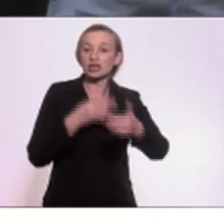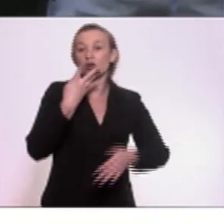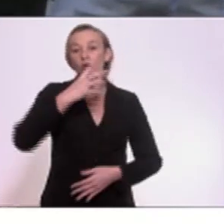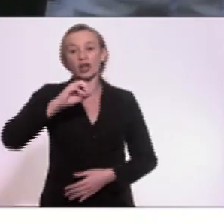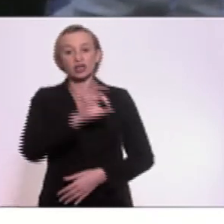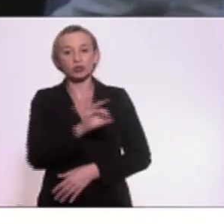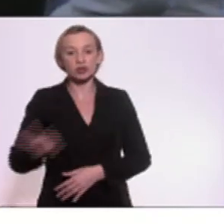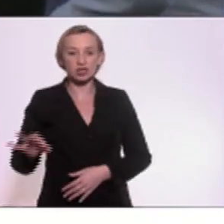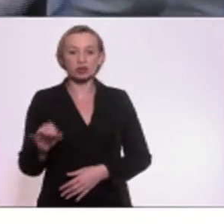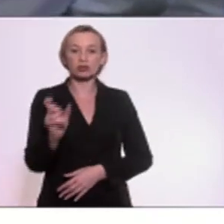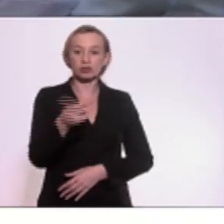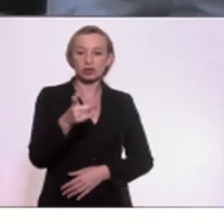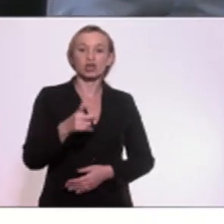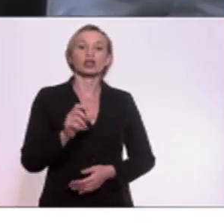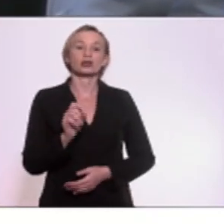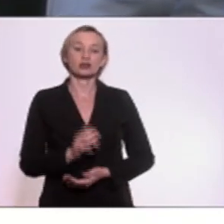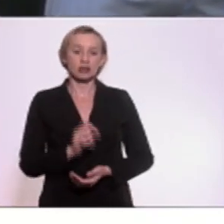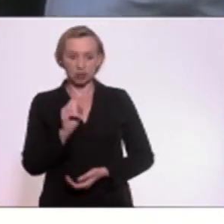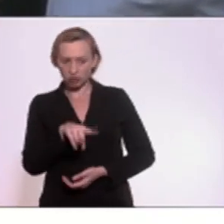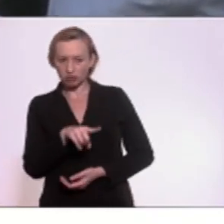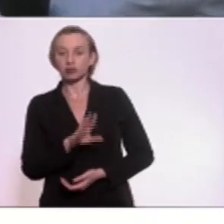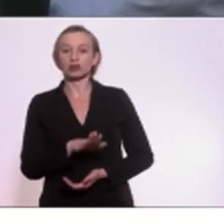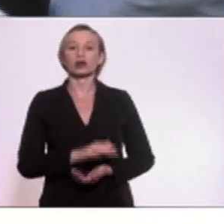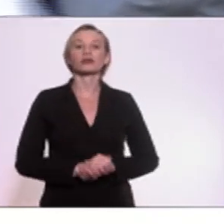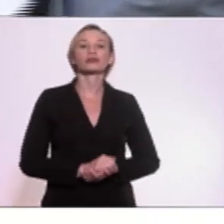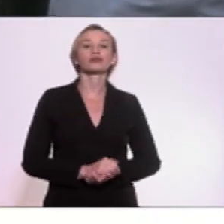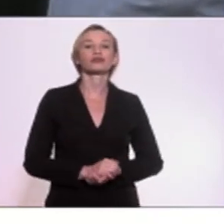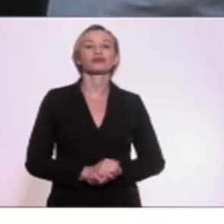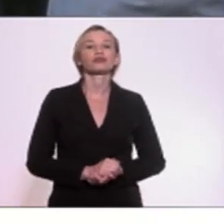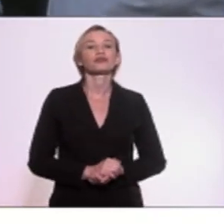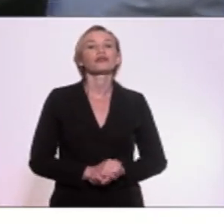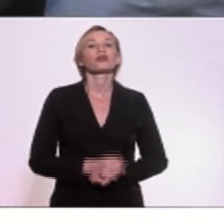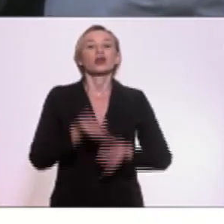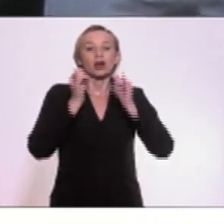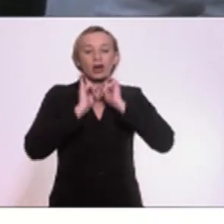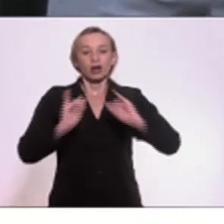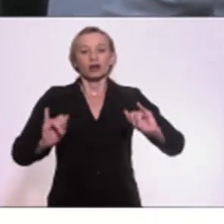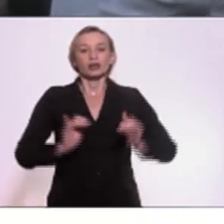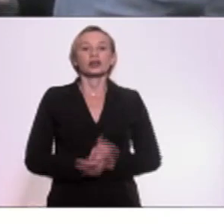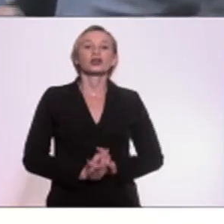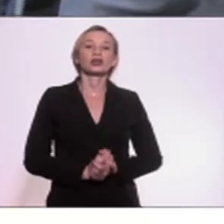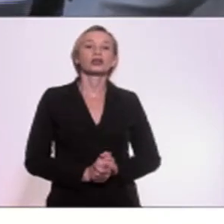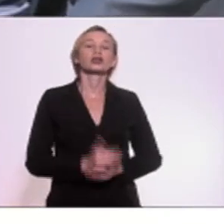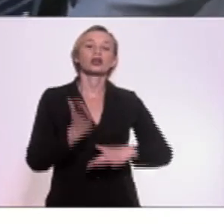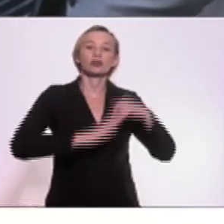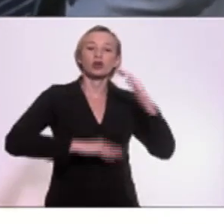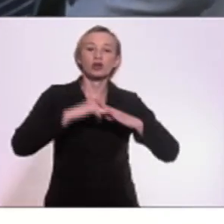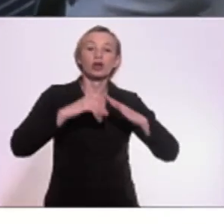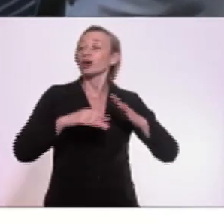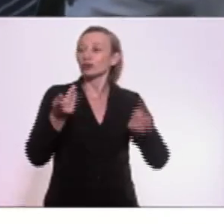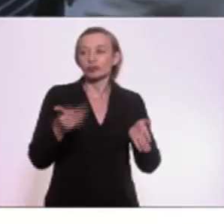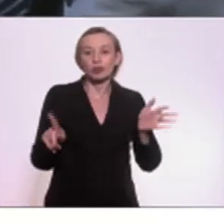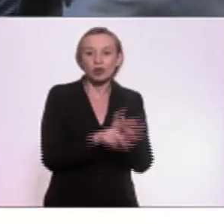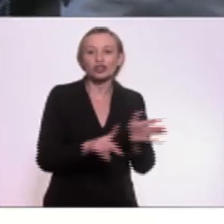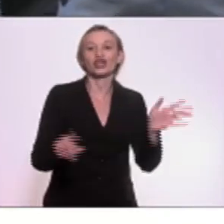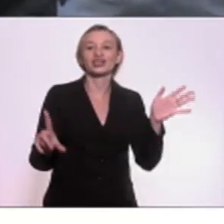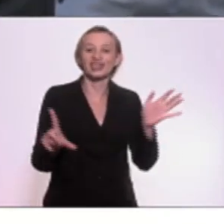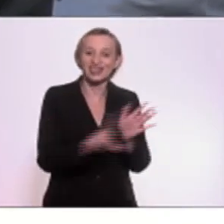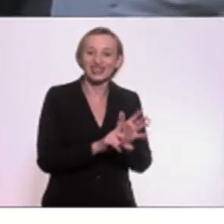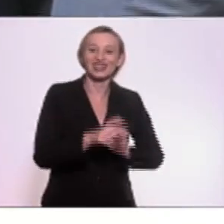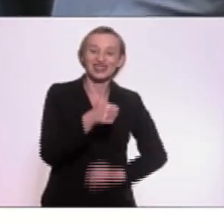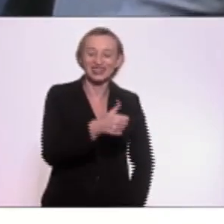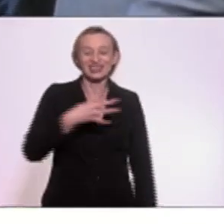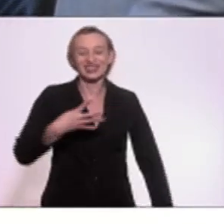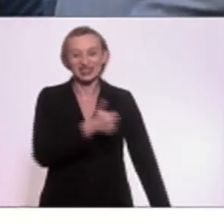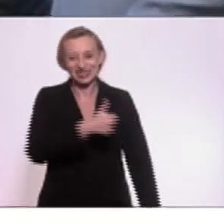40% dos ingressos. Exatamente. É isso? Entendido? Exatamente, senhor presidente. Tá bom. Anuncio. Projeto de lei 625-A/2019, de autoria